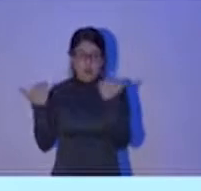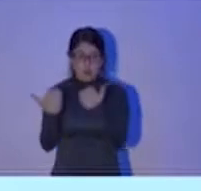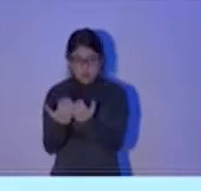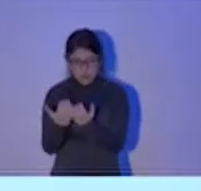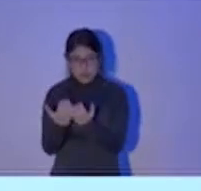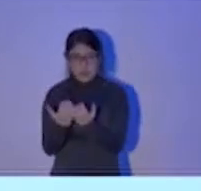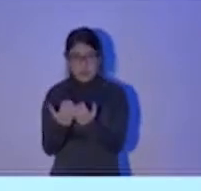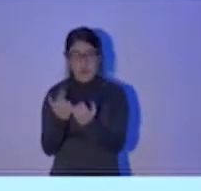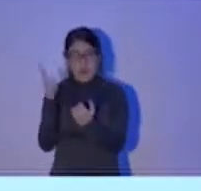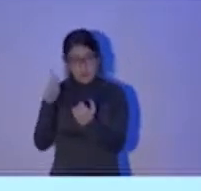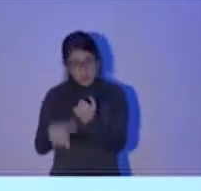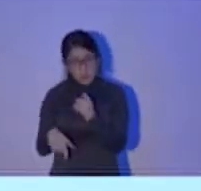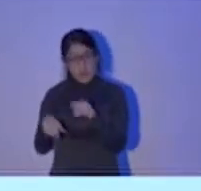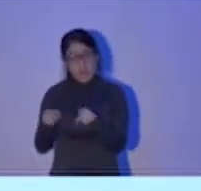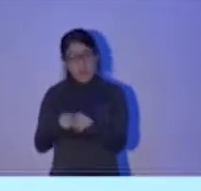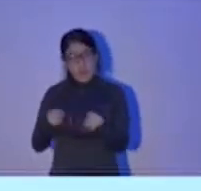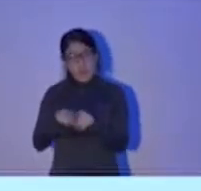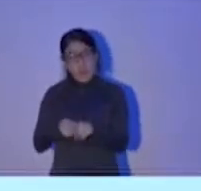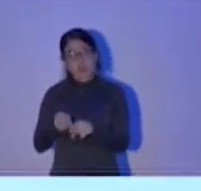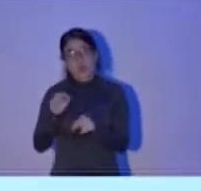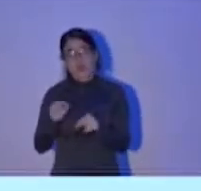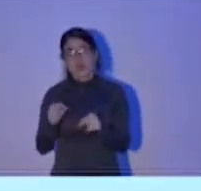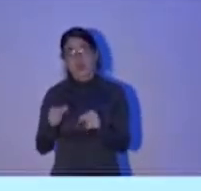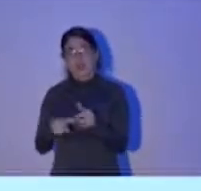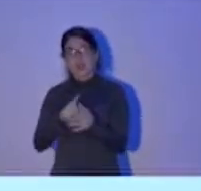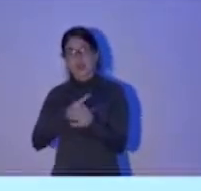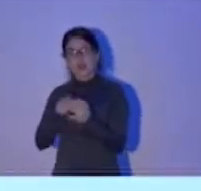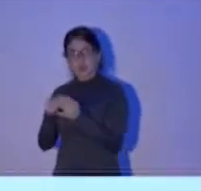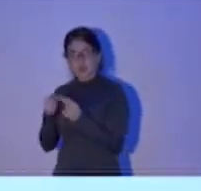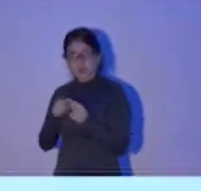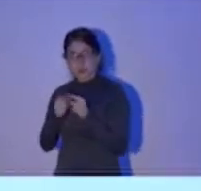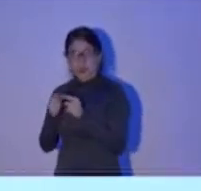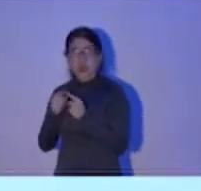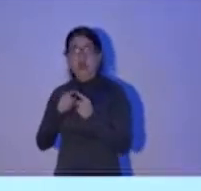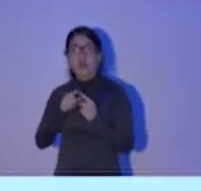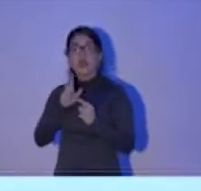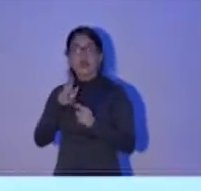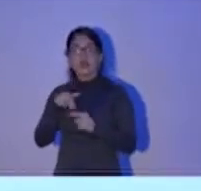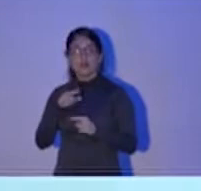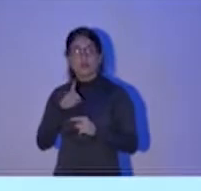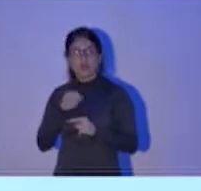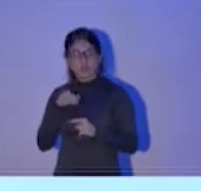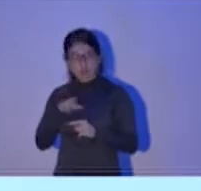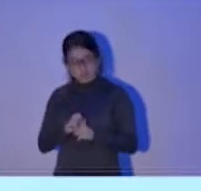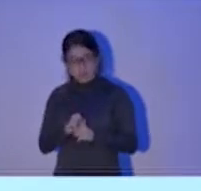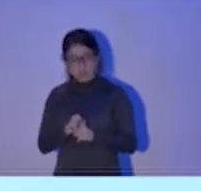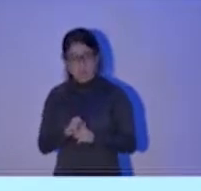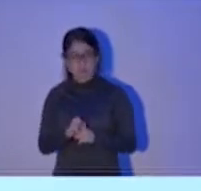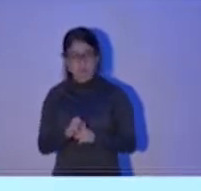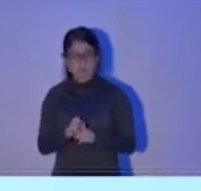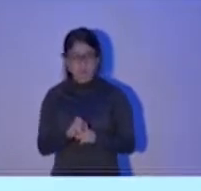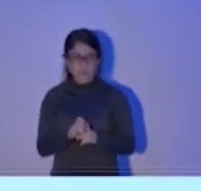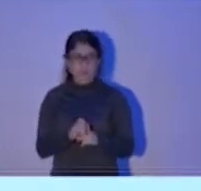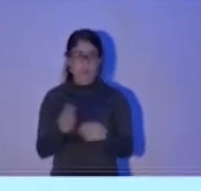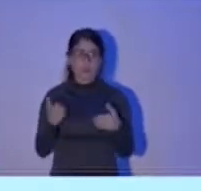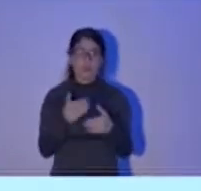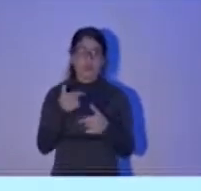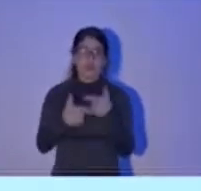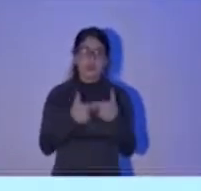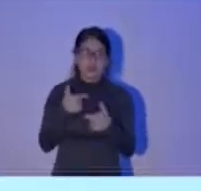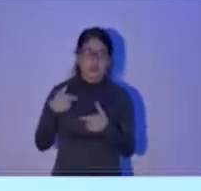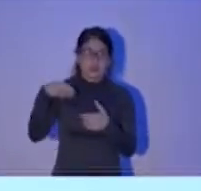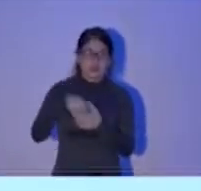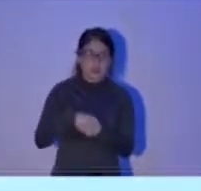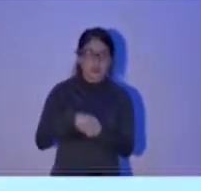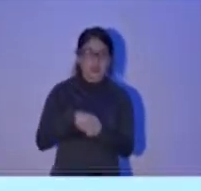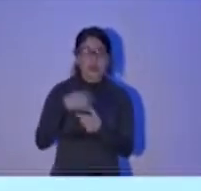são também alinhadas com os parceiros, com o CONCED, com a Undime. E nós estamos trabalhando hoje dentro dessa frente